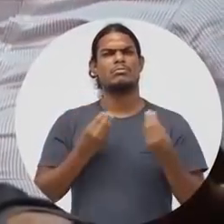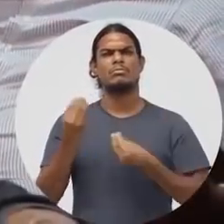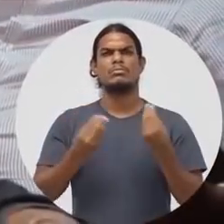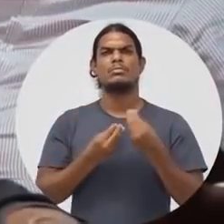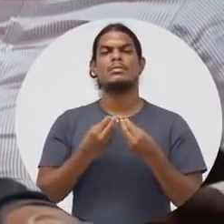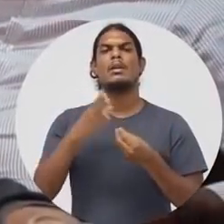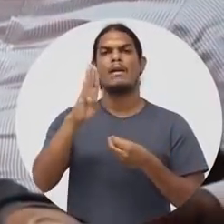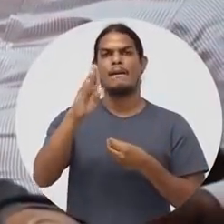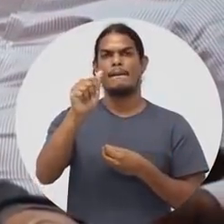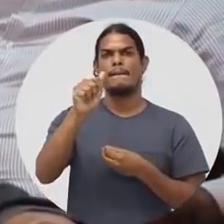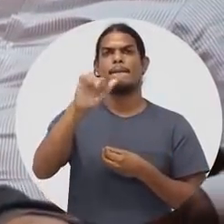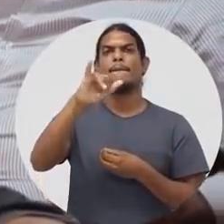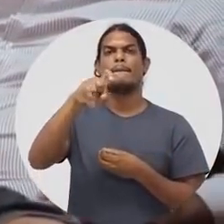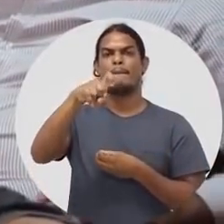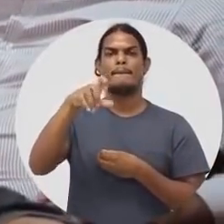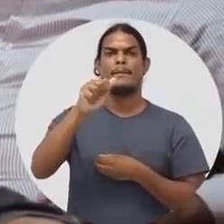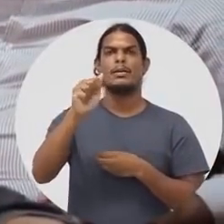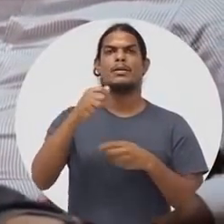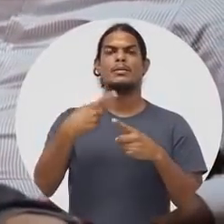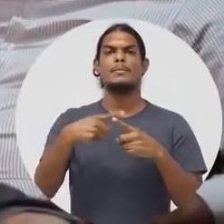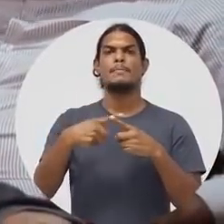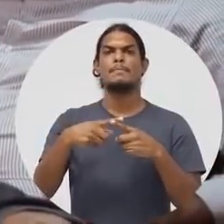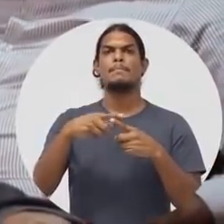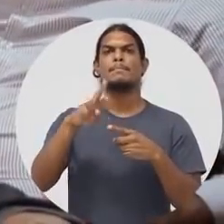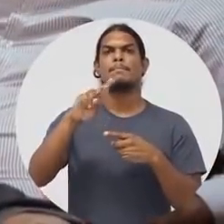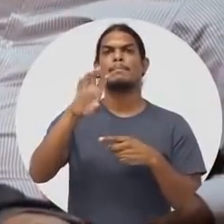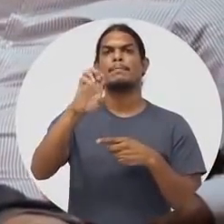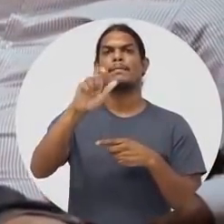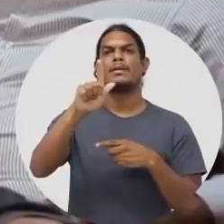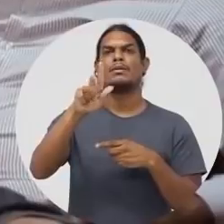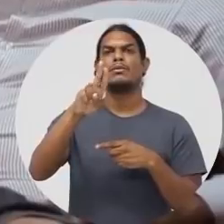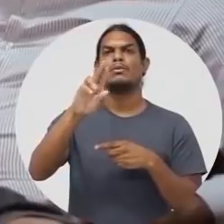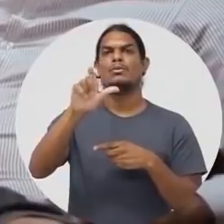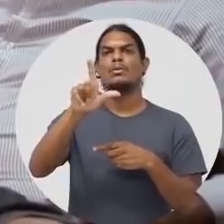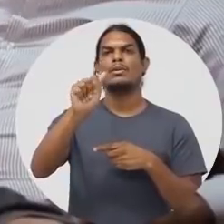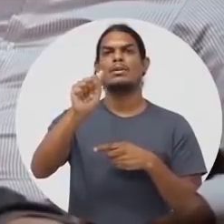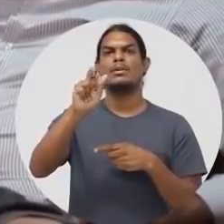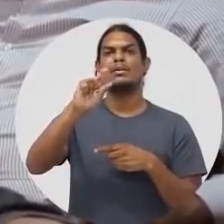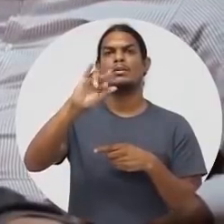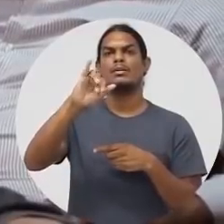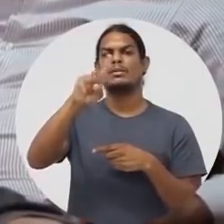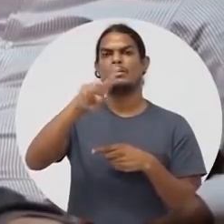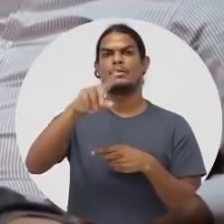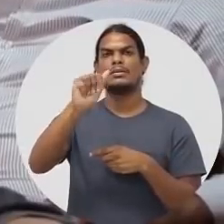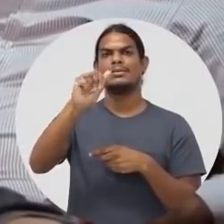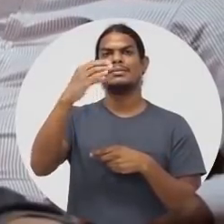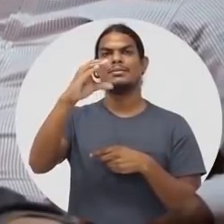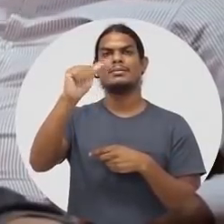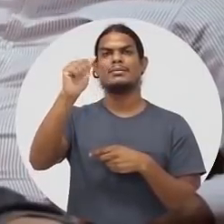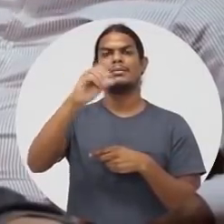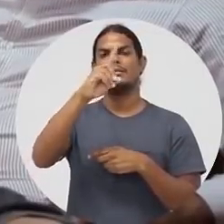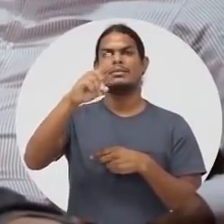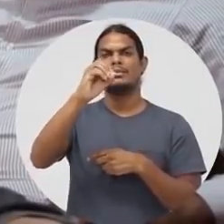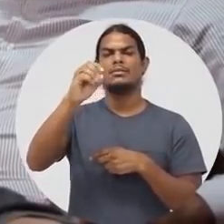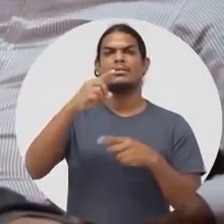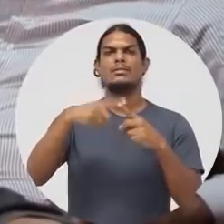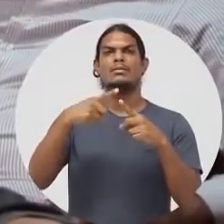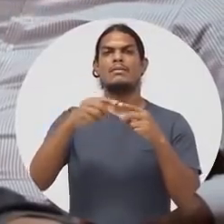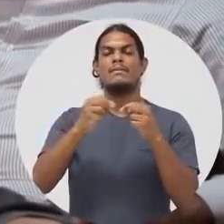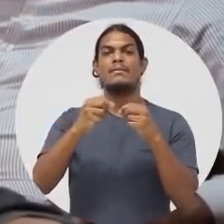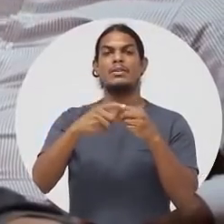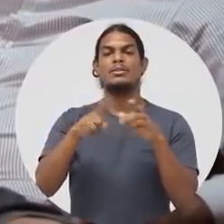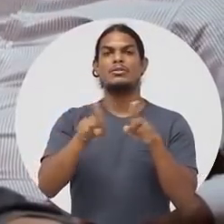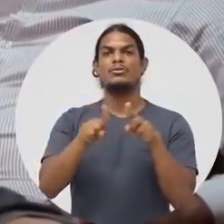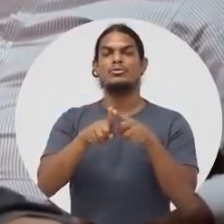A baixa, tá? A regularização, isso, é realizada após, abaixo dos documentos,